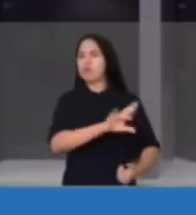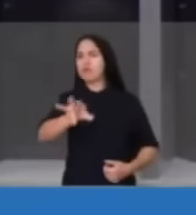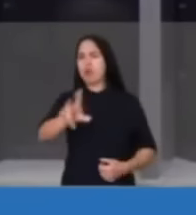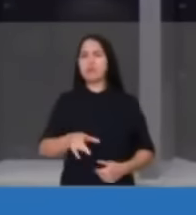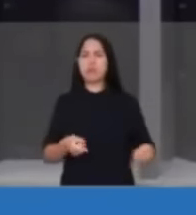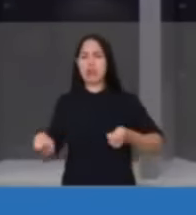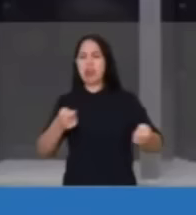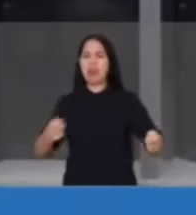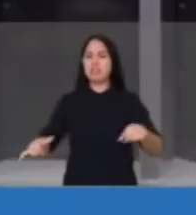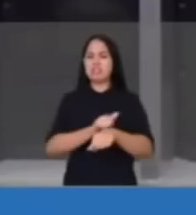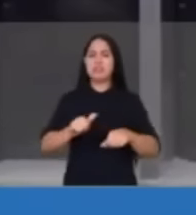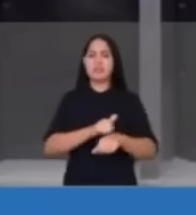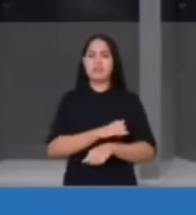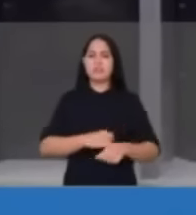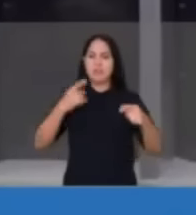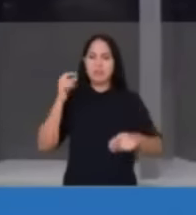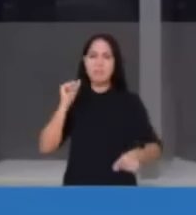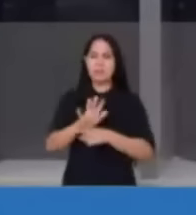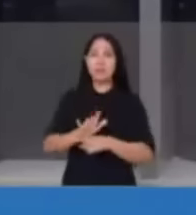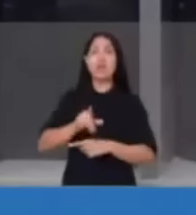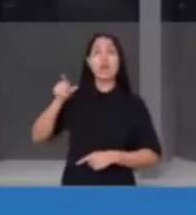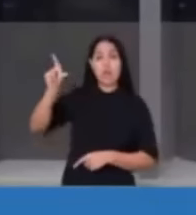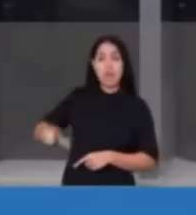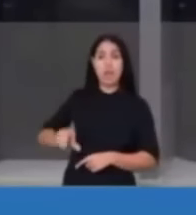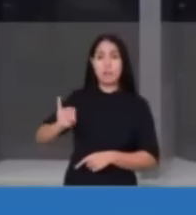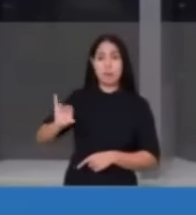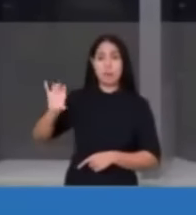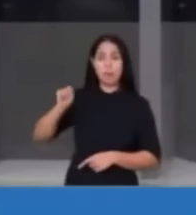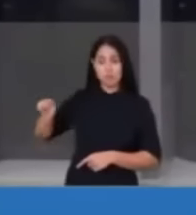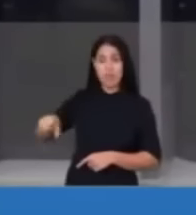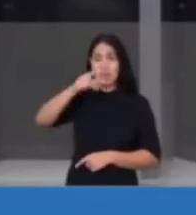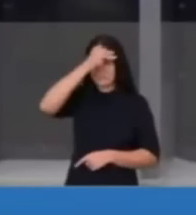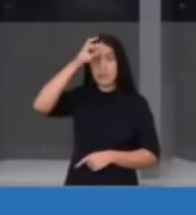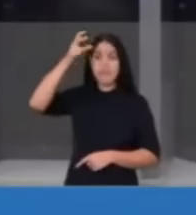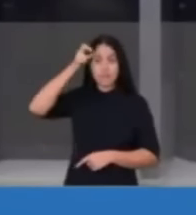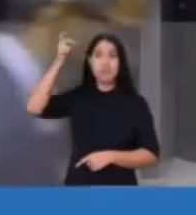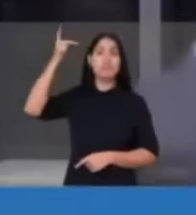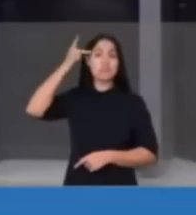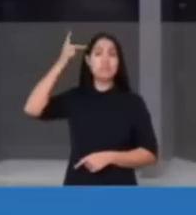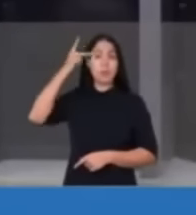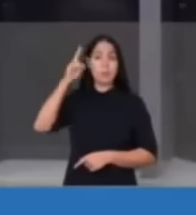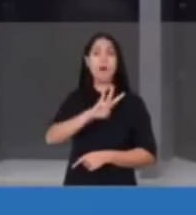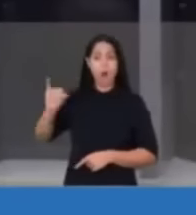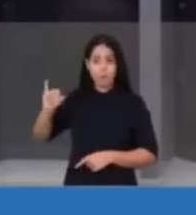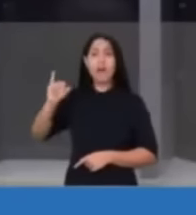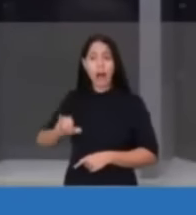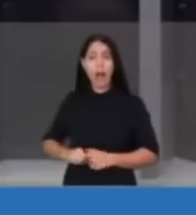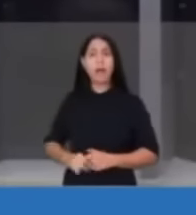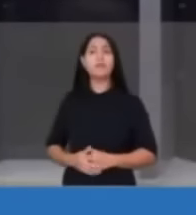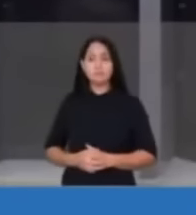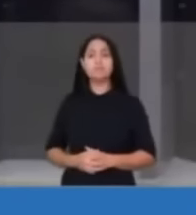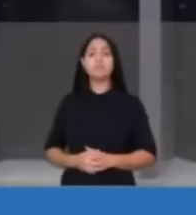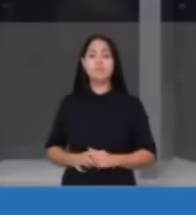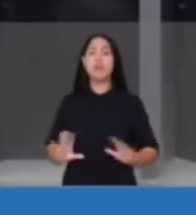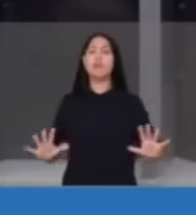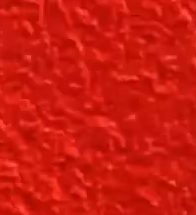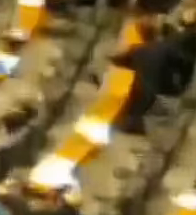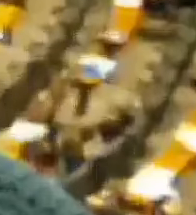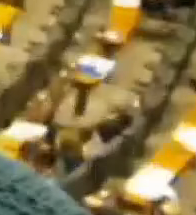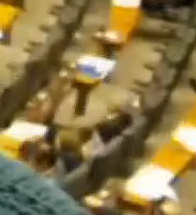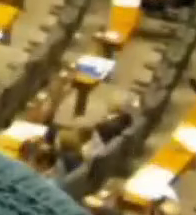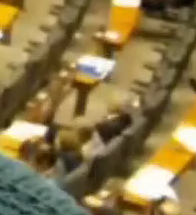que impedirá Guilherme bolos de ser o próximo prefeito da cidade de São Paulo vivo